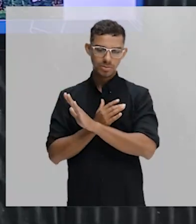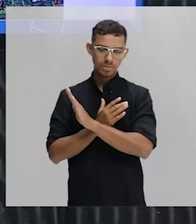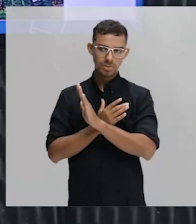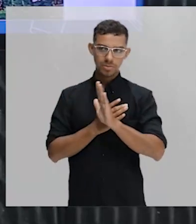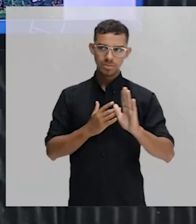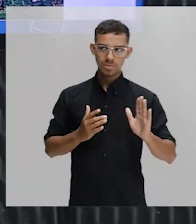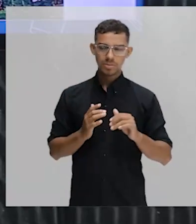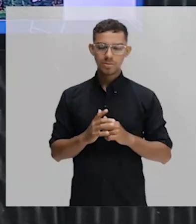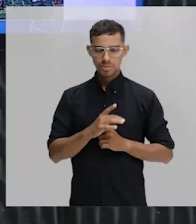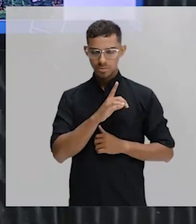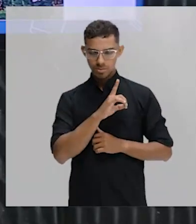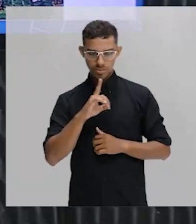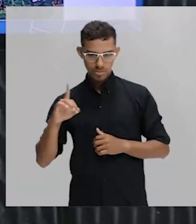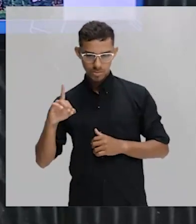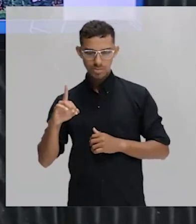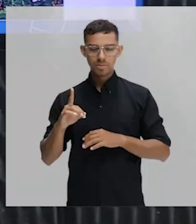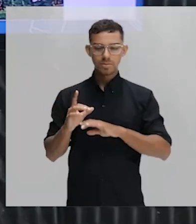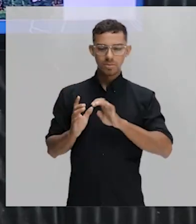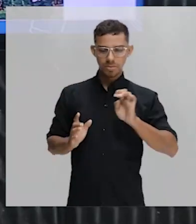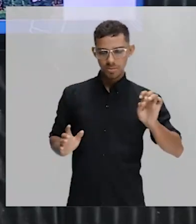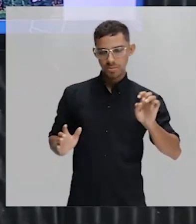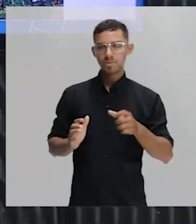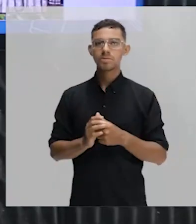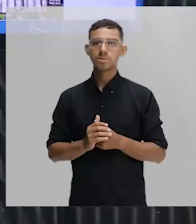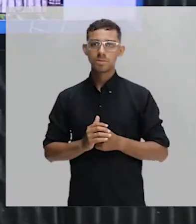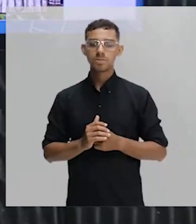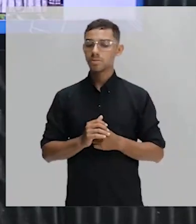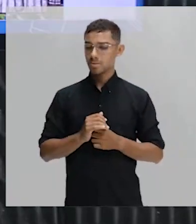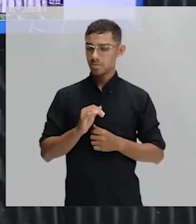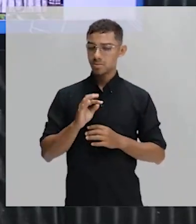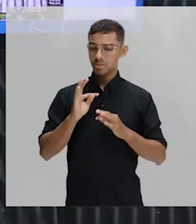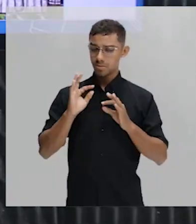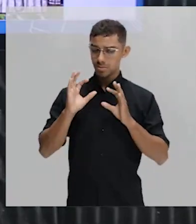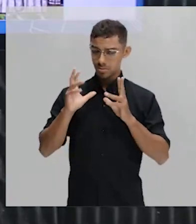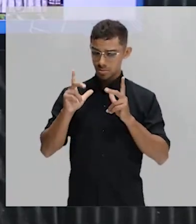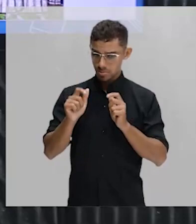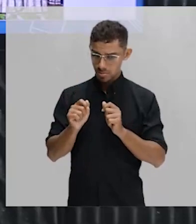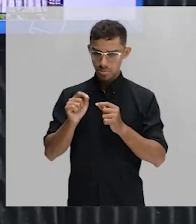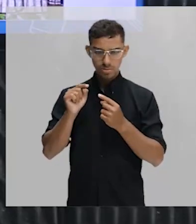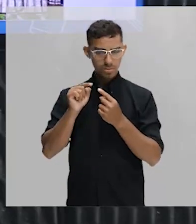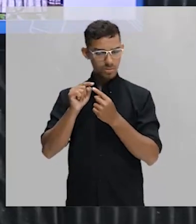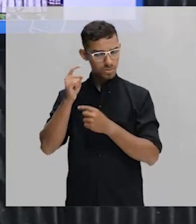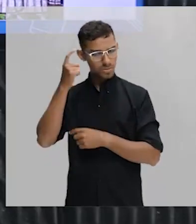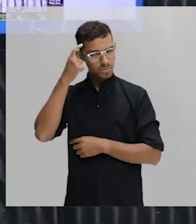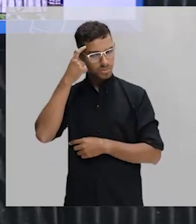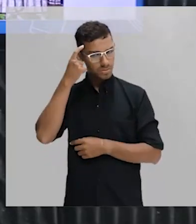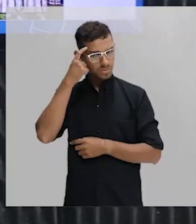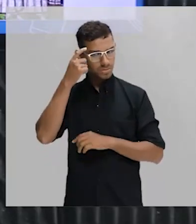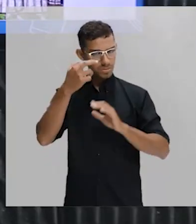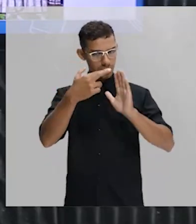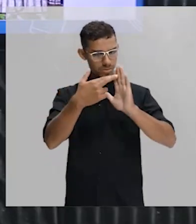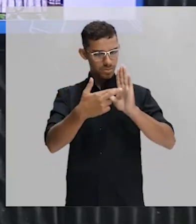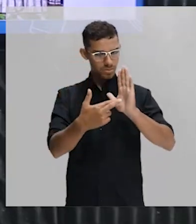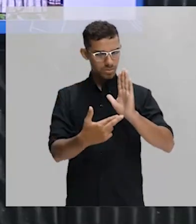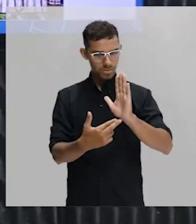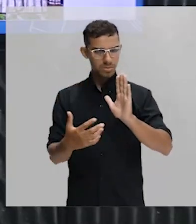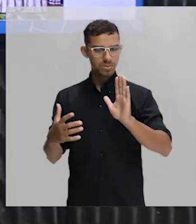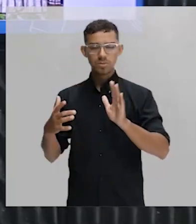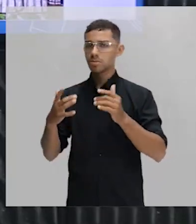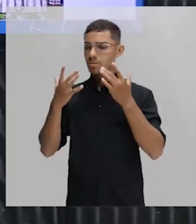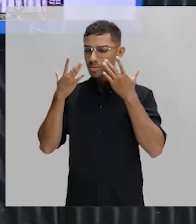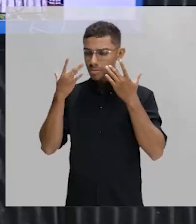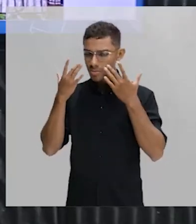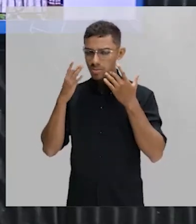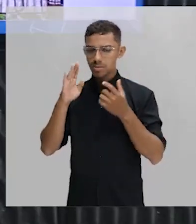menos importantes estão em grande quantidade do lado esquerdo. Isso tudo era pensado, isso tudo era trabalhado por causa das regras estabelecidas pela arte